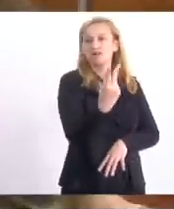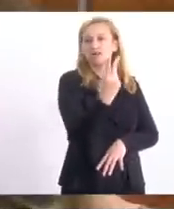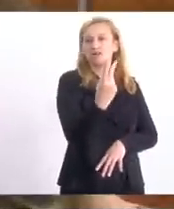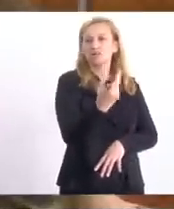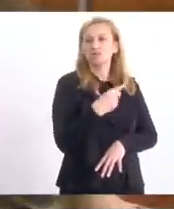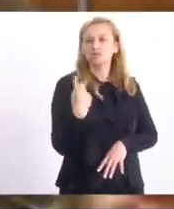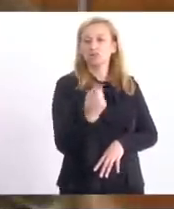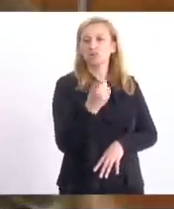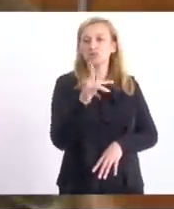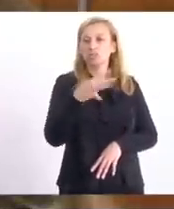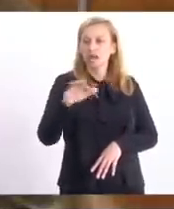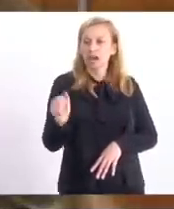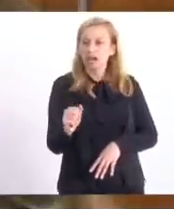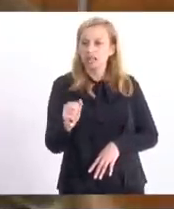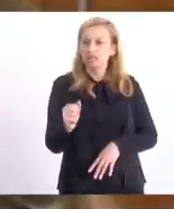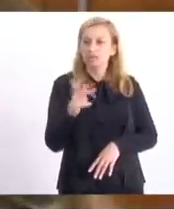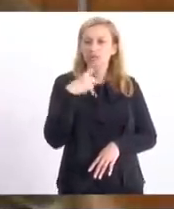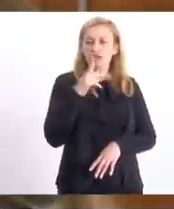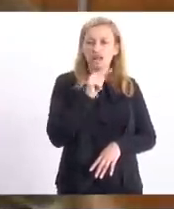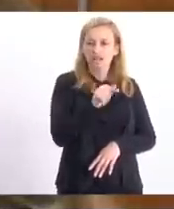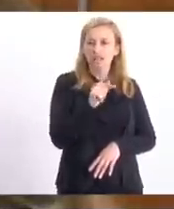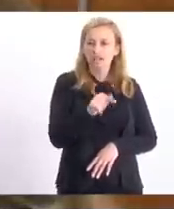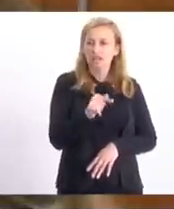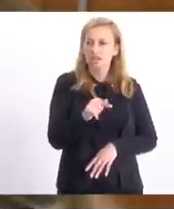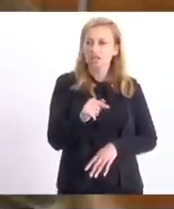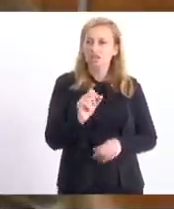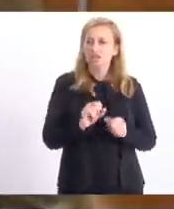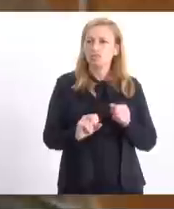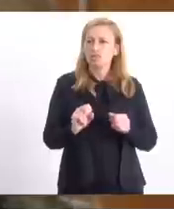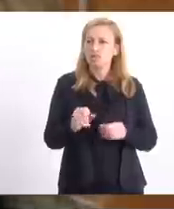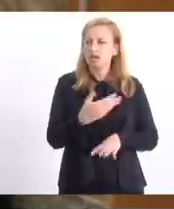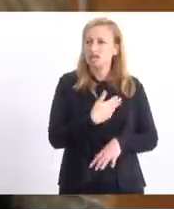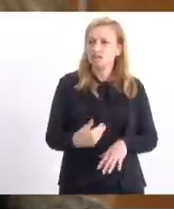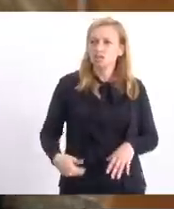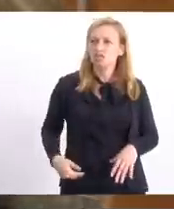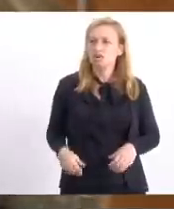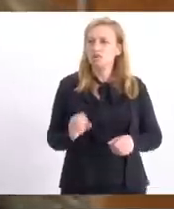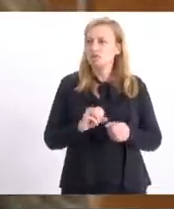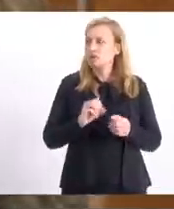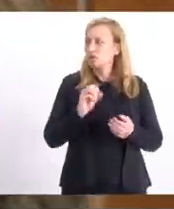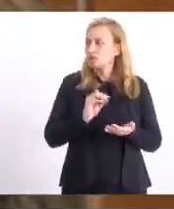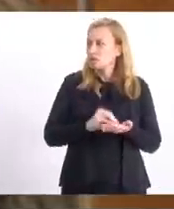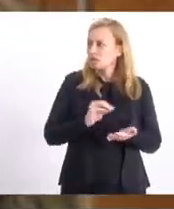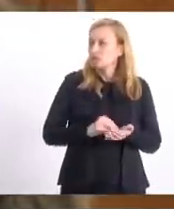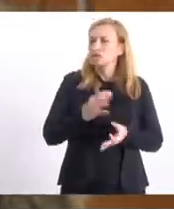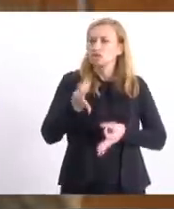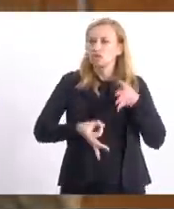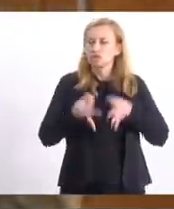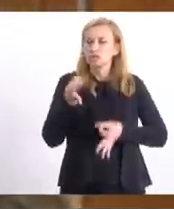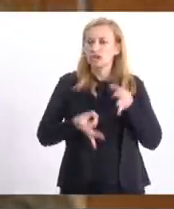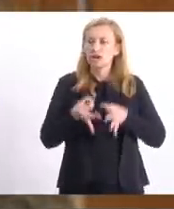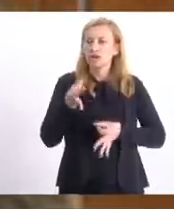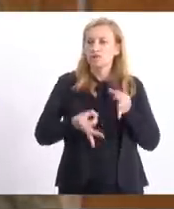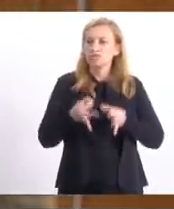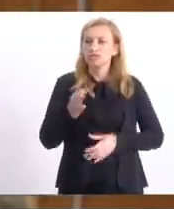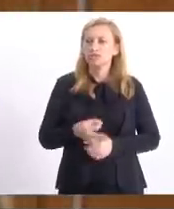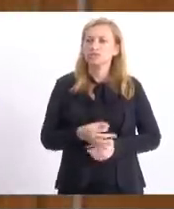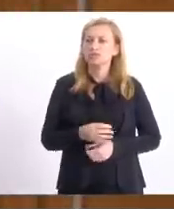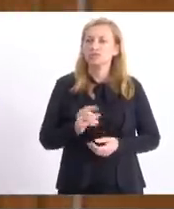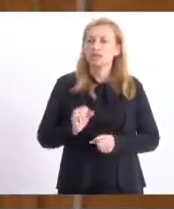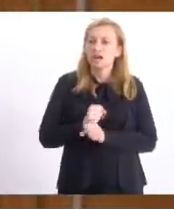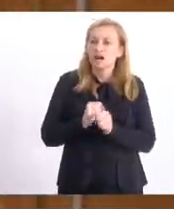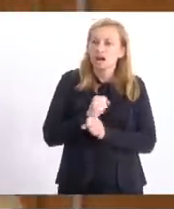nossos praças. Como foi dito aqui, não foi feito nesse governo, é uma injustiça que já vem sofrendo ano após